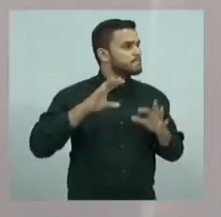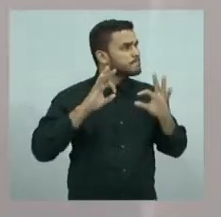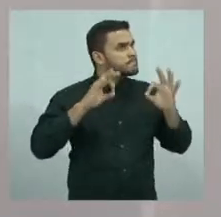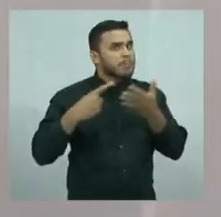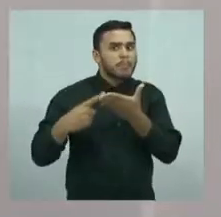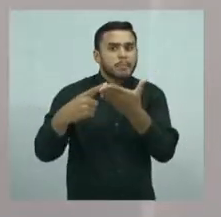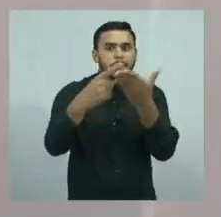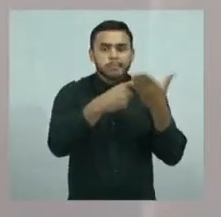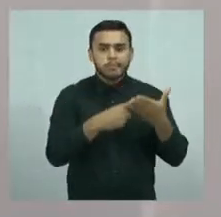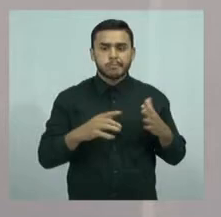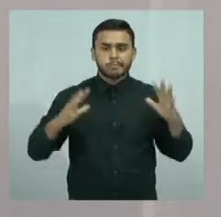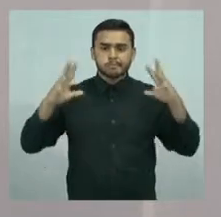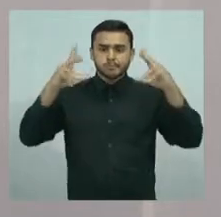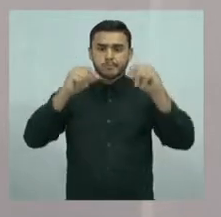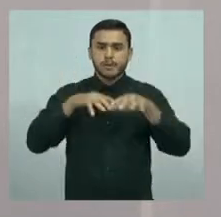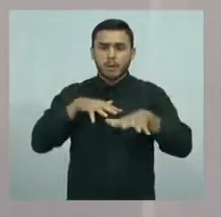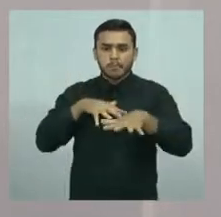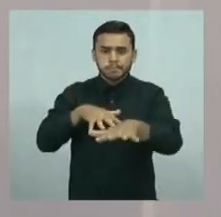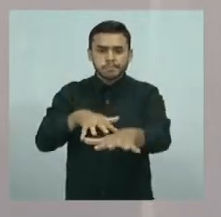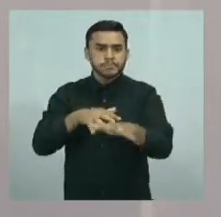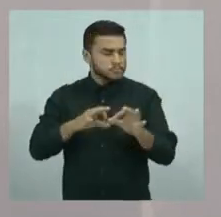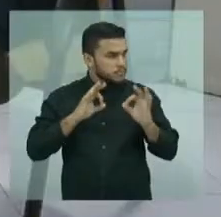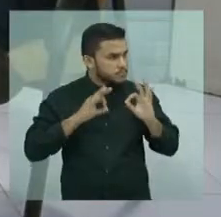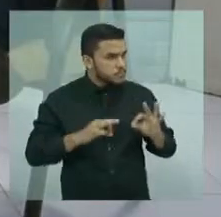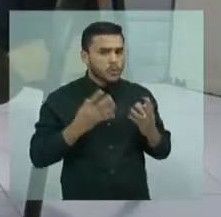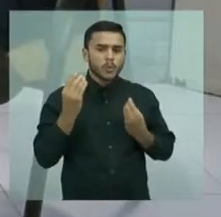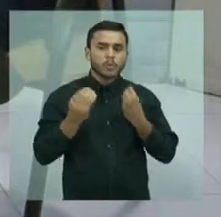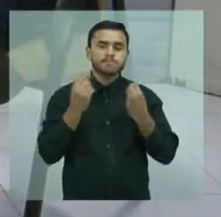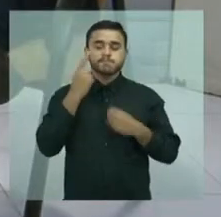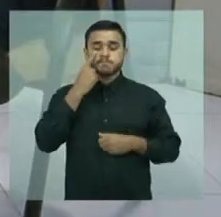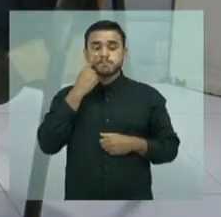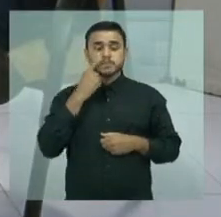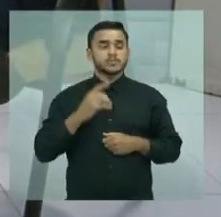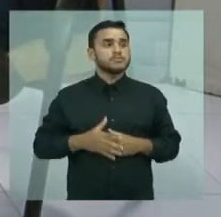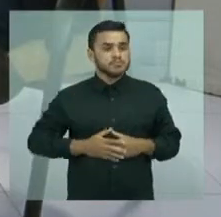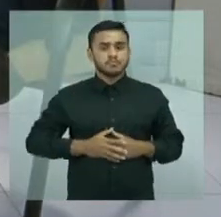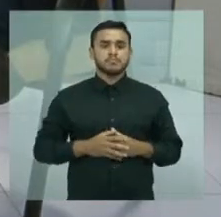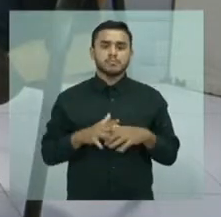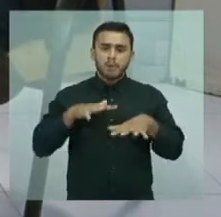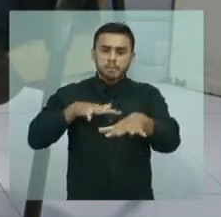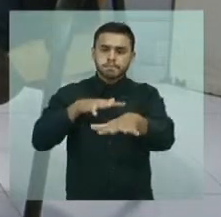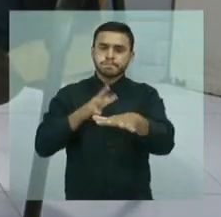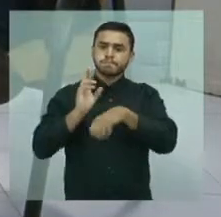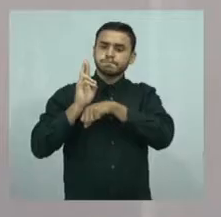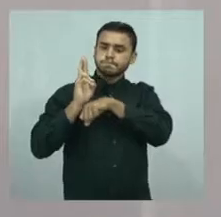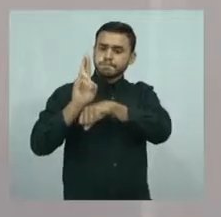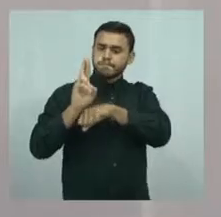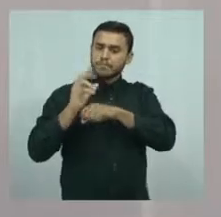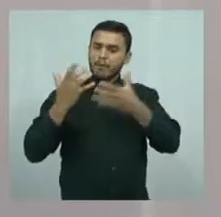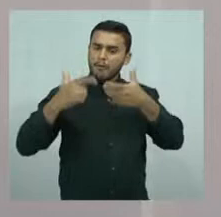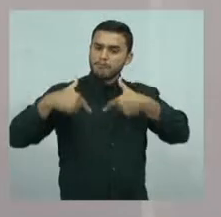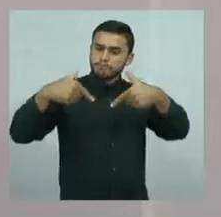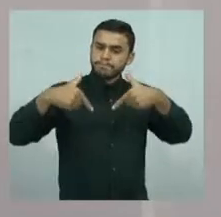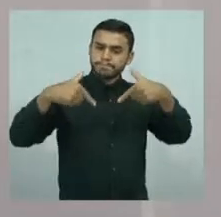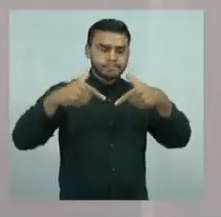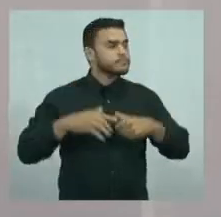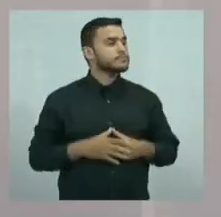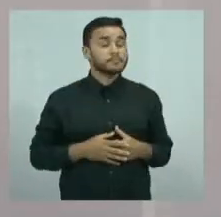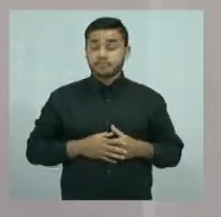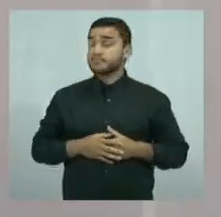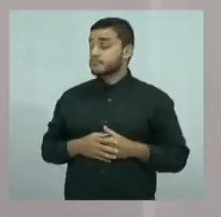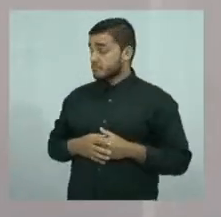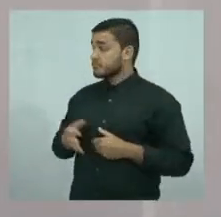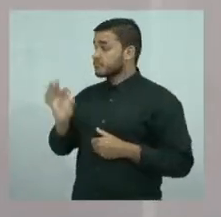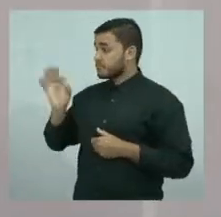a respeito dessa movimentação e da expectativa de que ela seja bastante representativa. Dia 15,